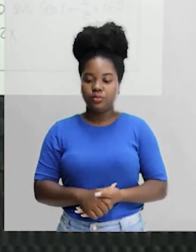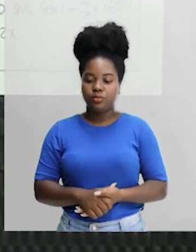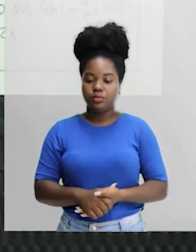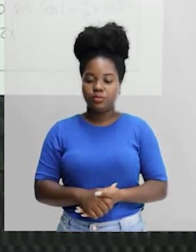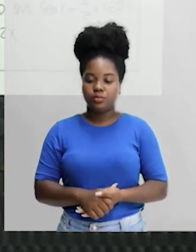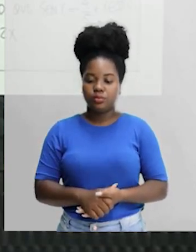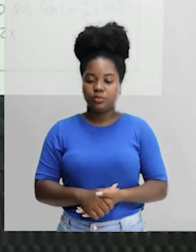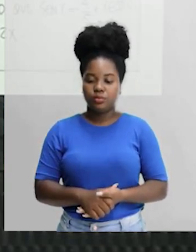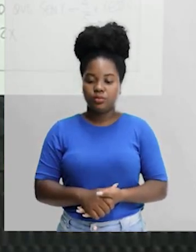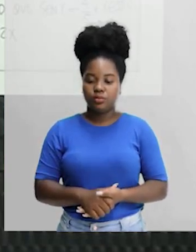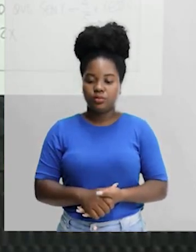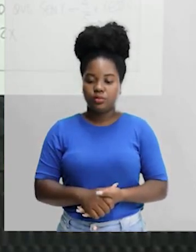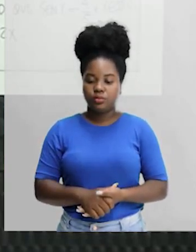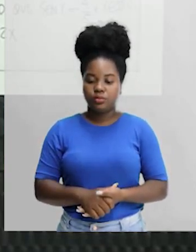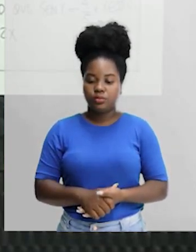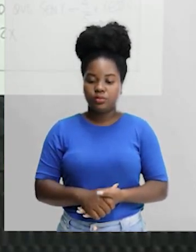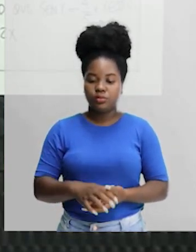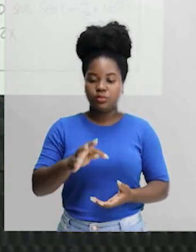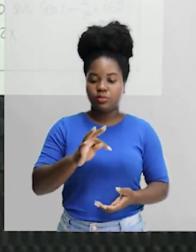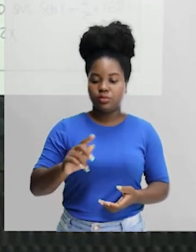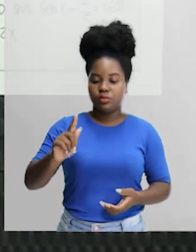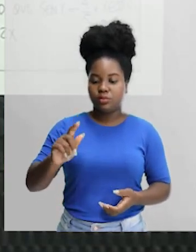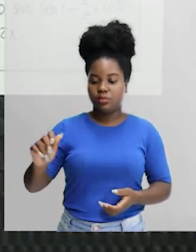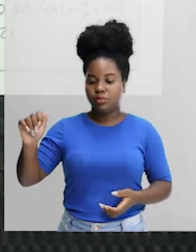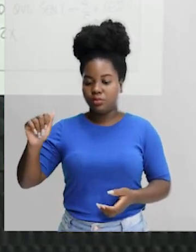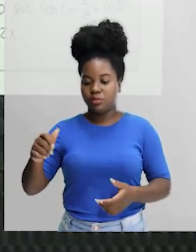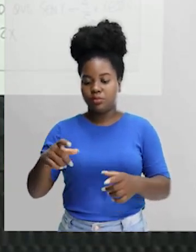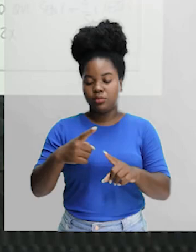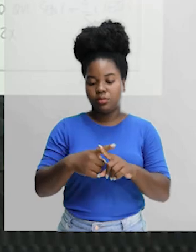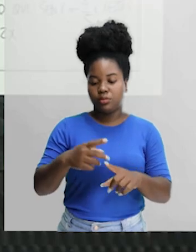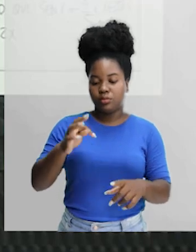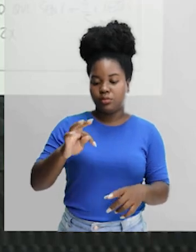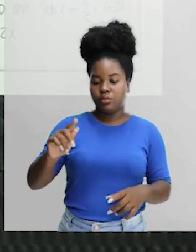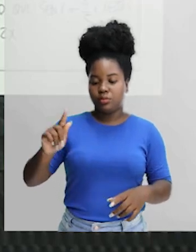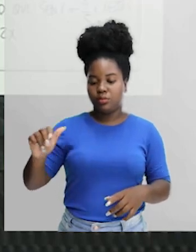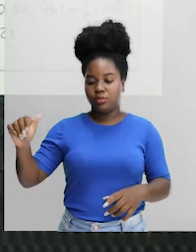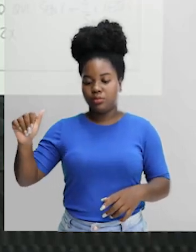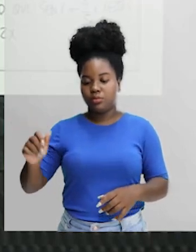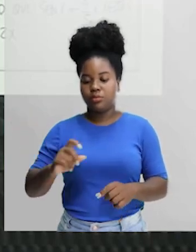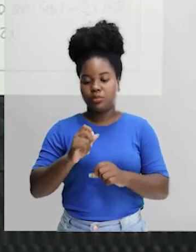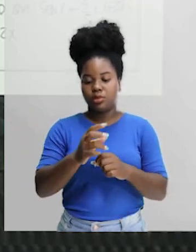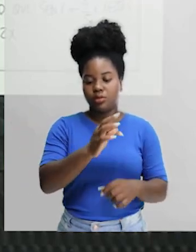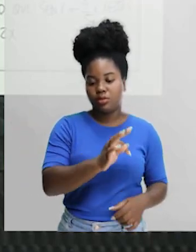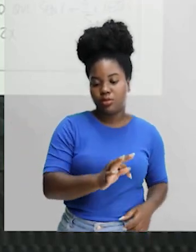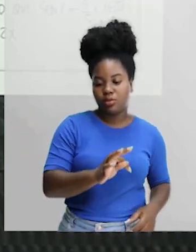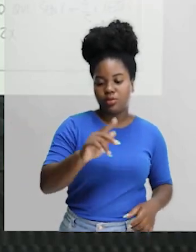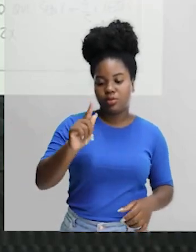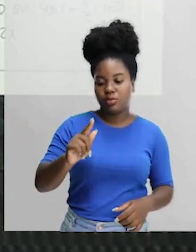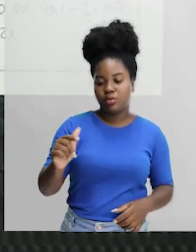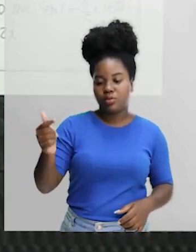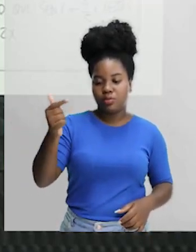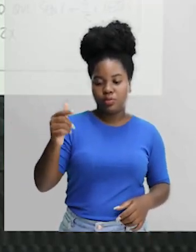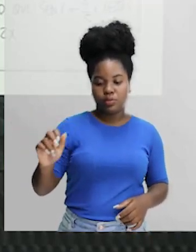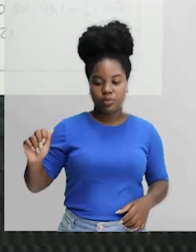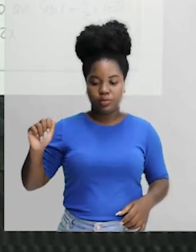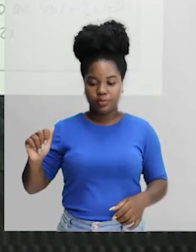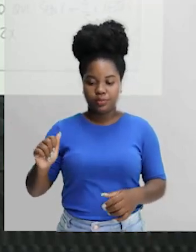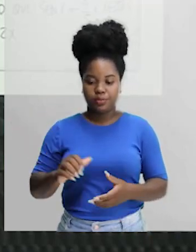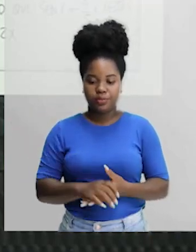Certo? E tangente de A vezes tangente de A dá tangente ao quadrado de A. Então, você vai ter